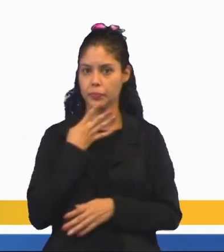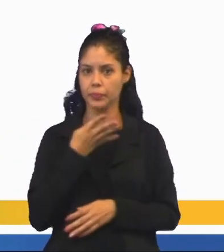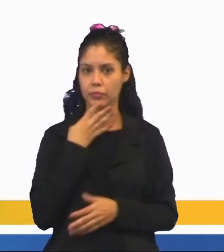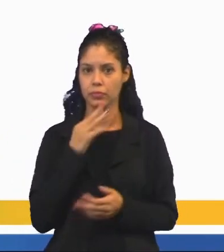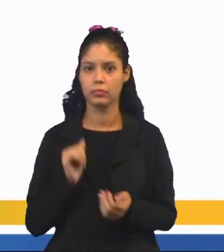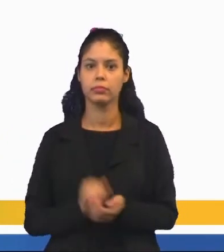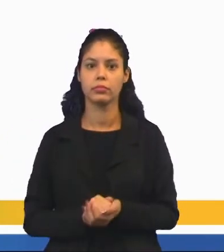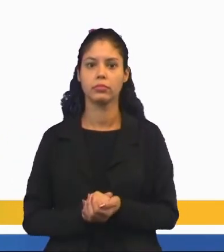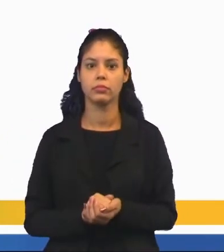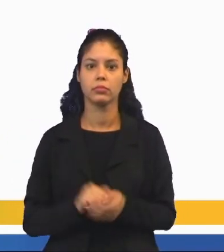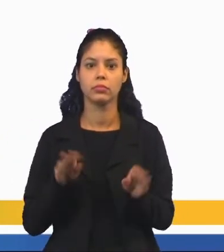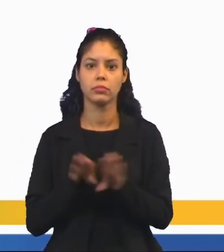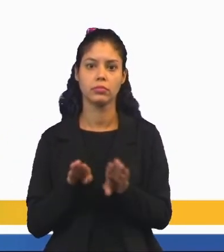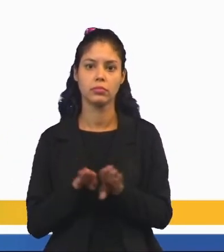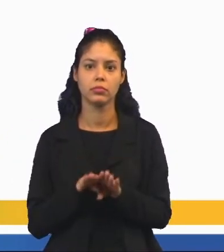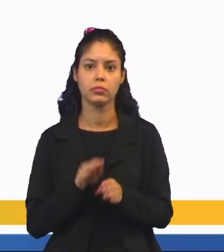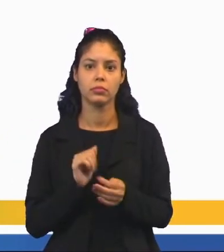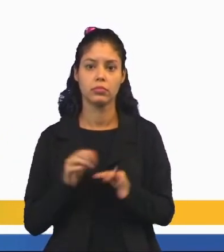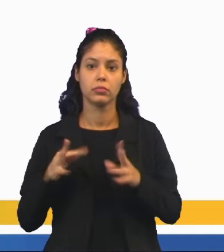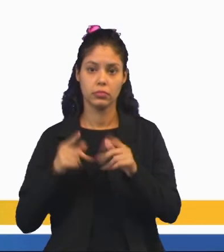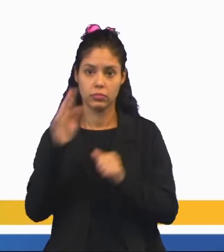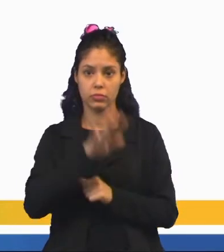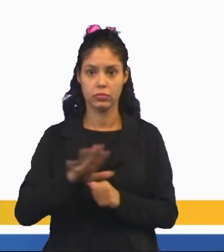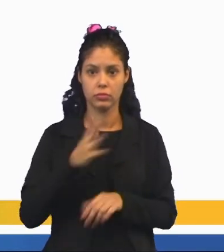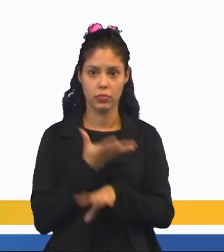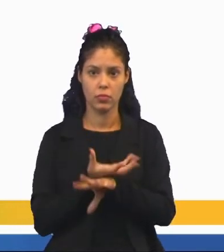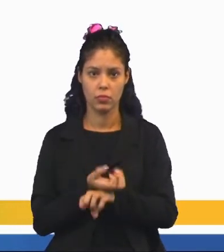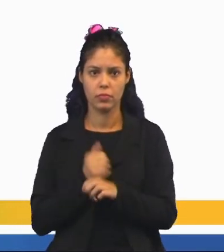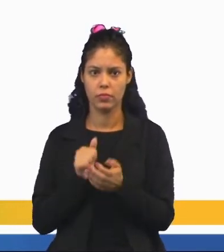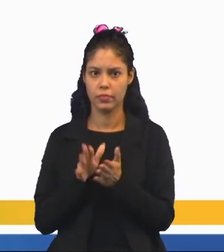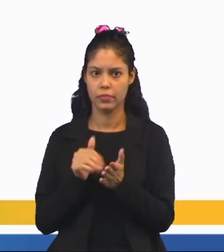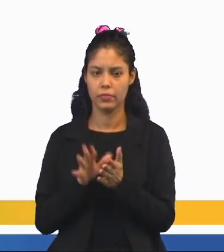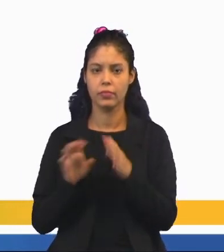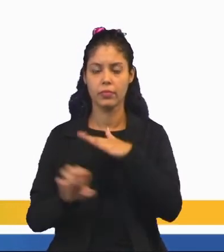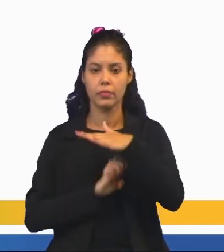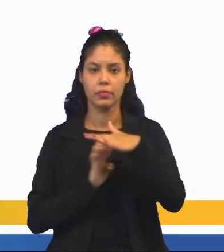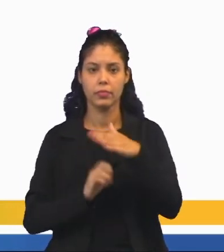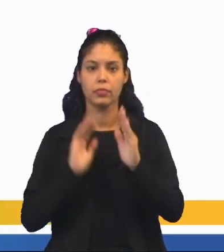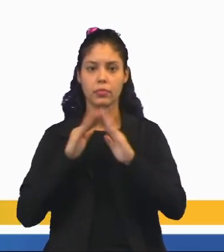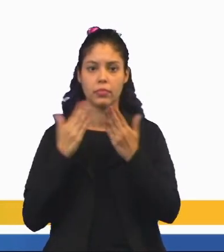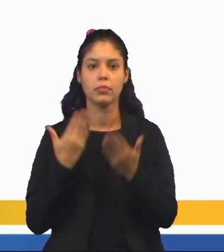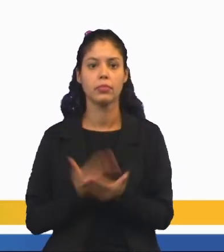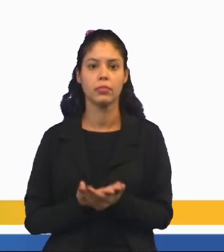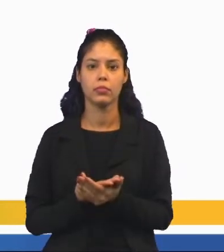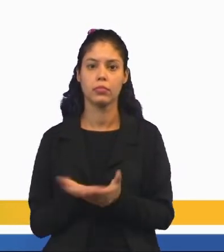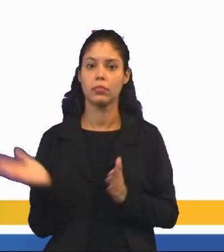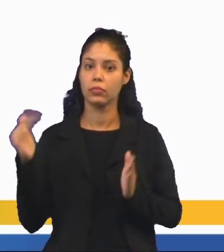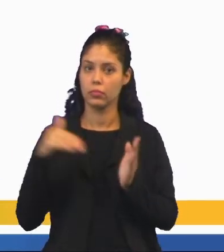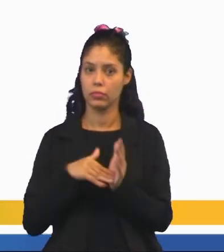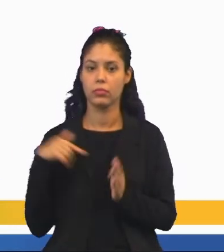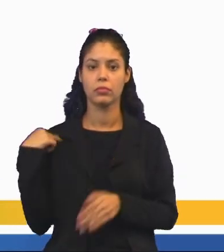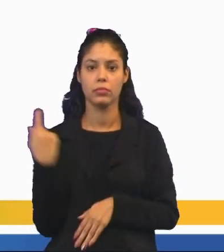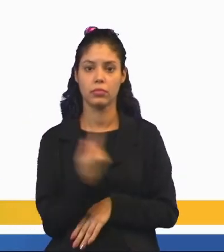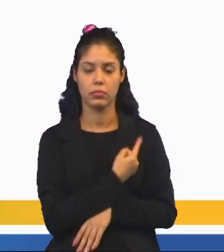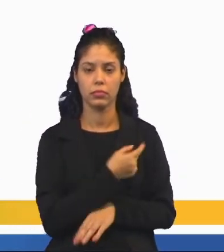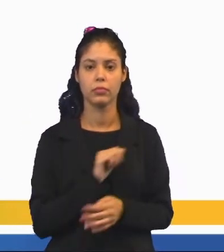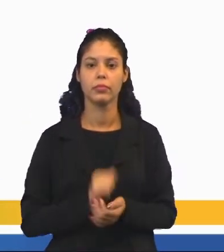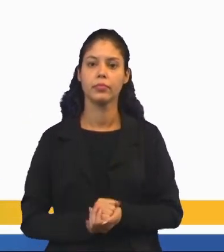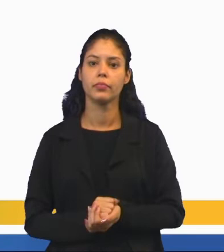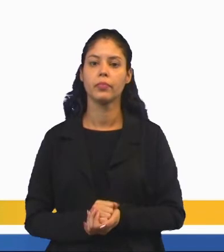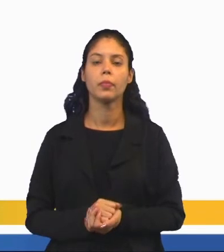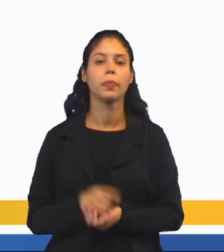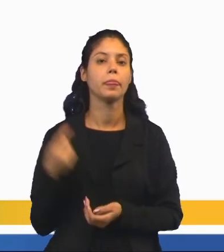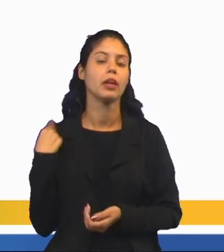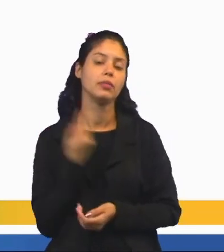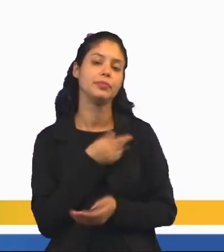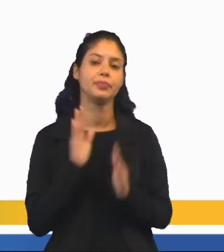e no reconhecimento de todo o lixo seco descartado por empresas, escolas e até mesmo por